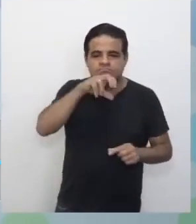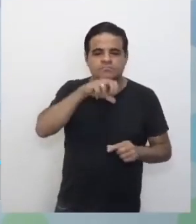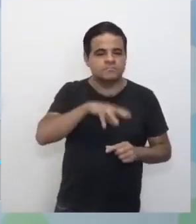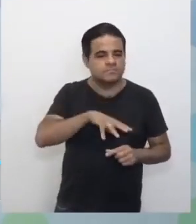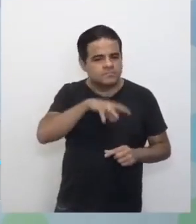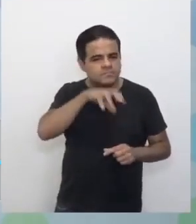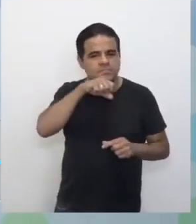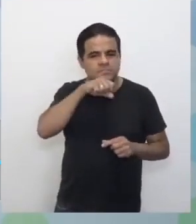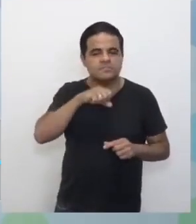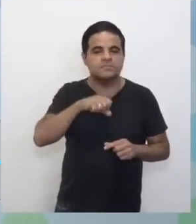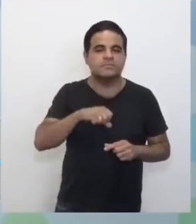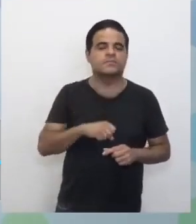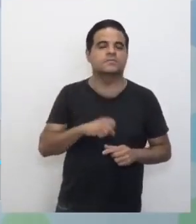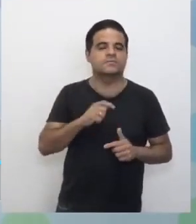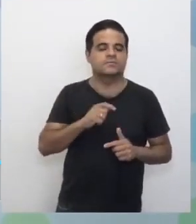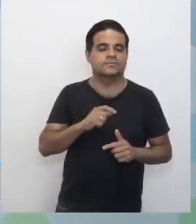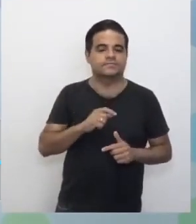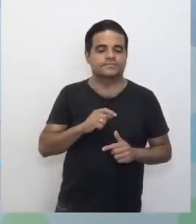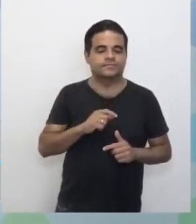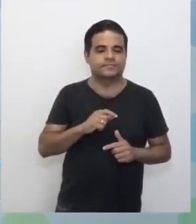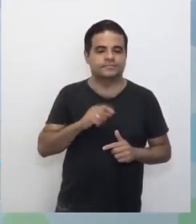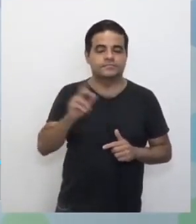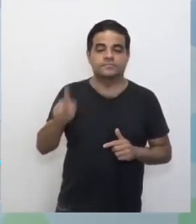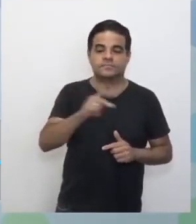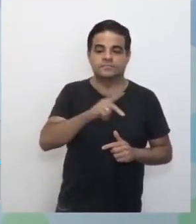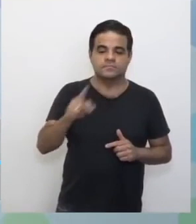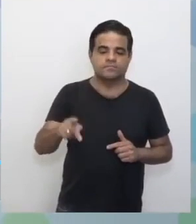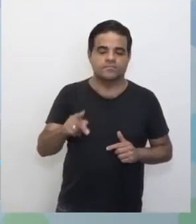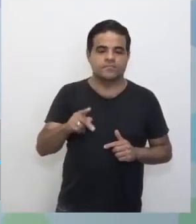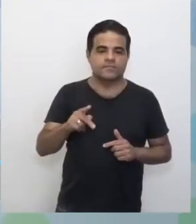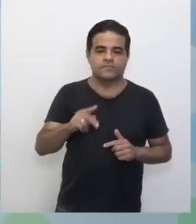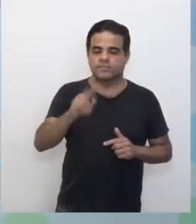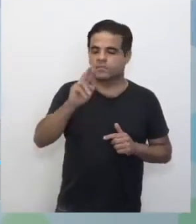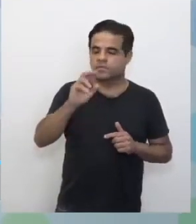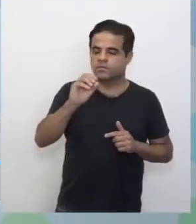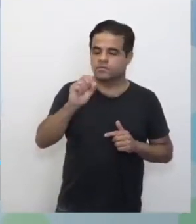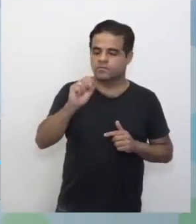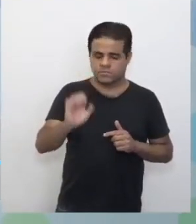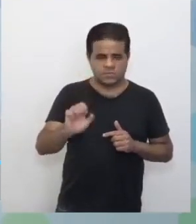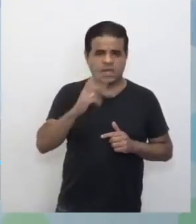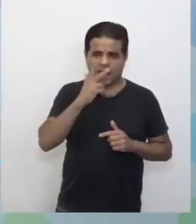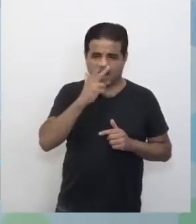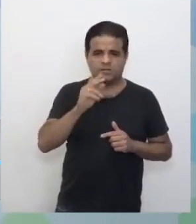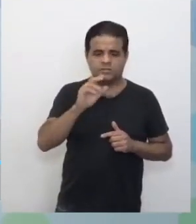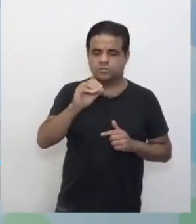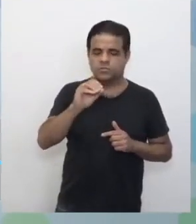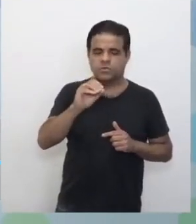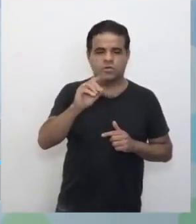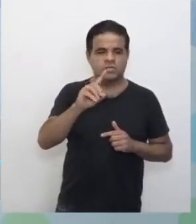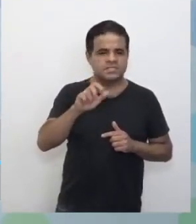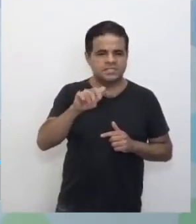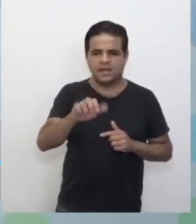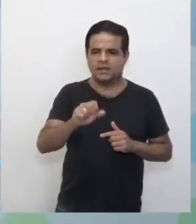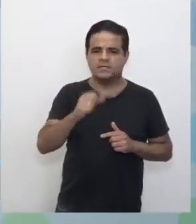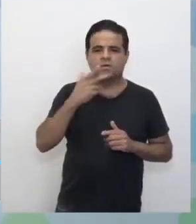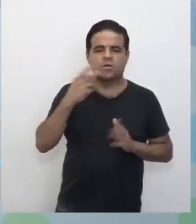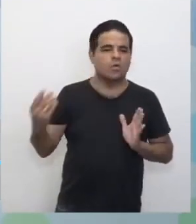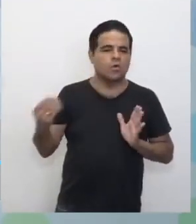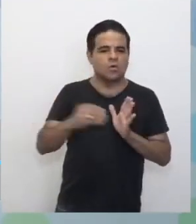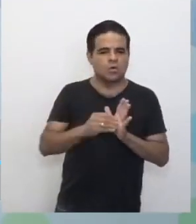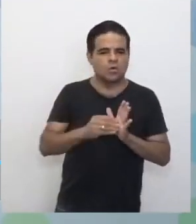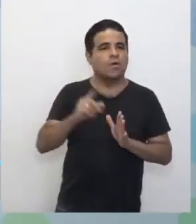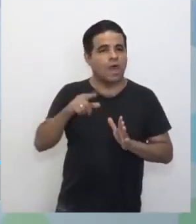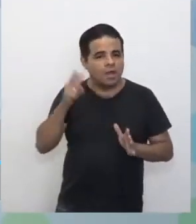respiratórios. Respiratórios. E a professora acho que a professora Oséias, desculpa, coloca assim: é